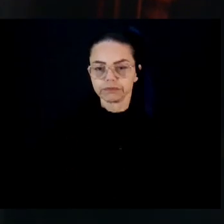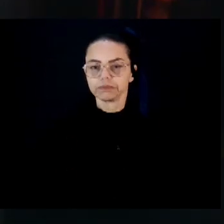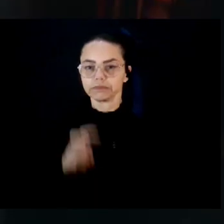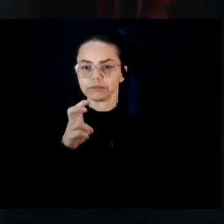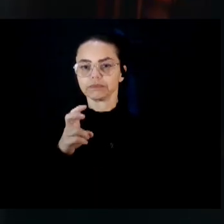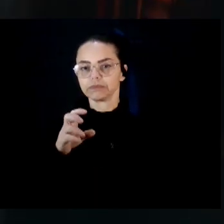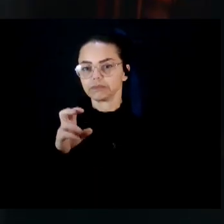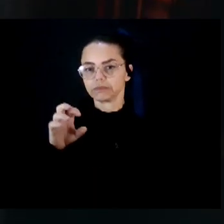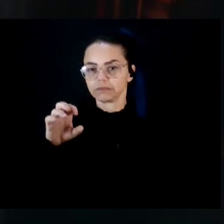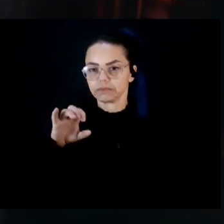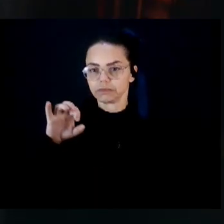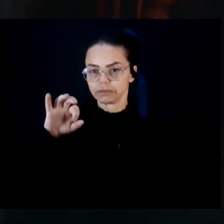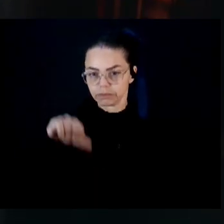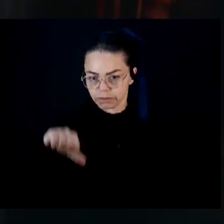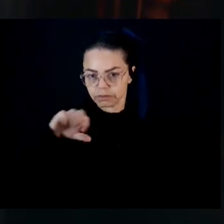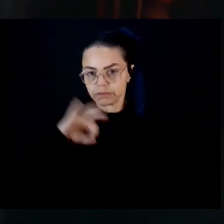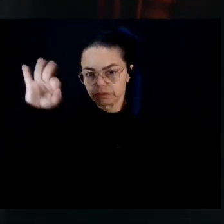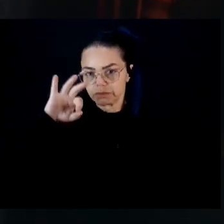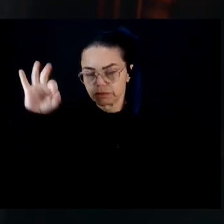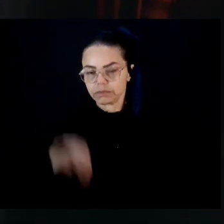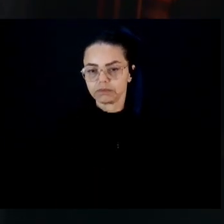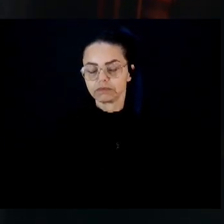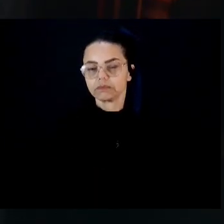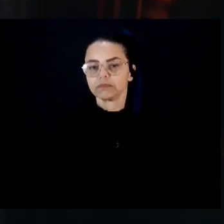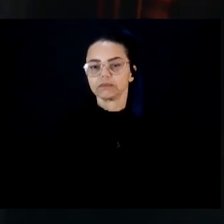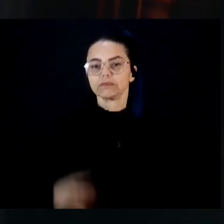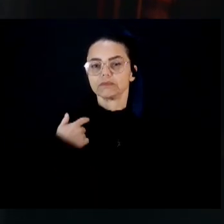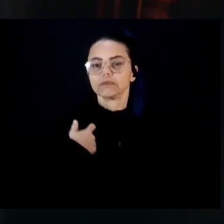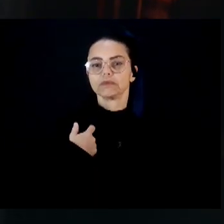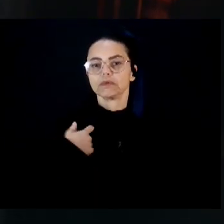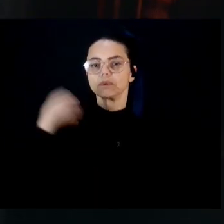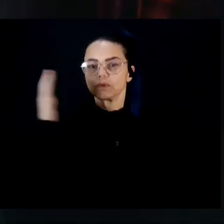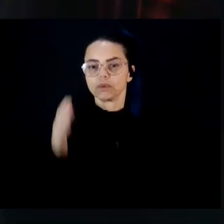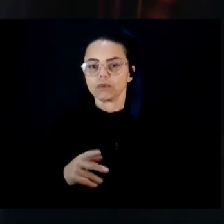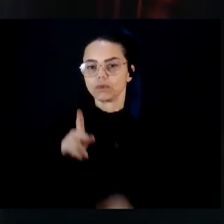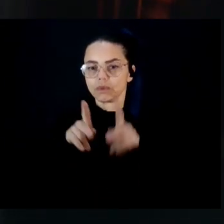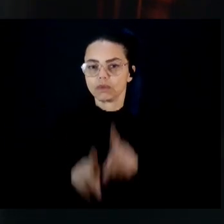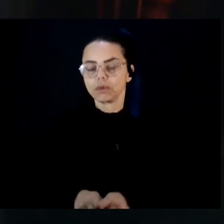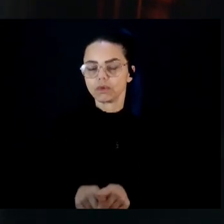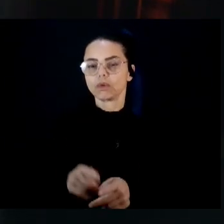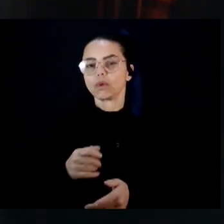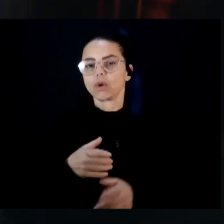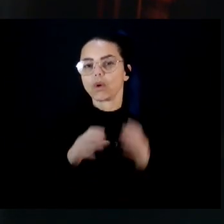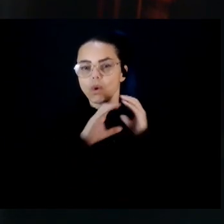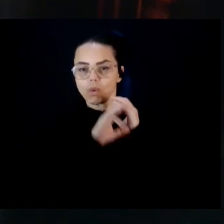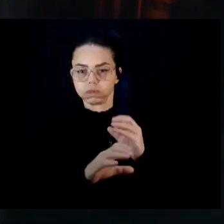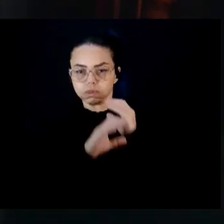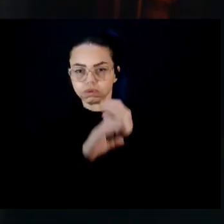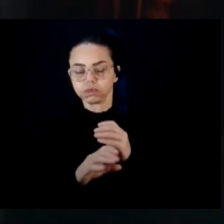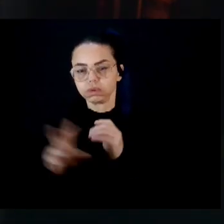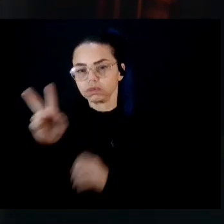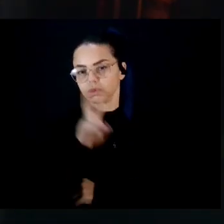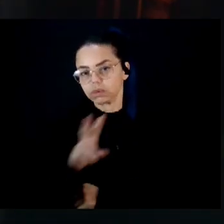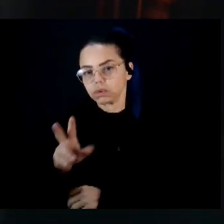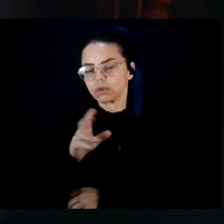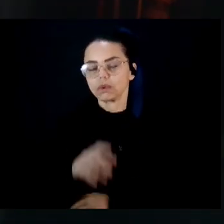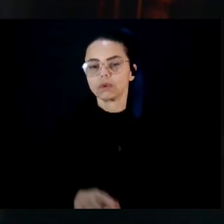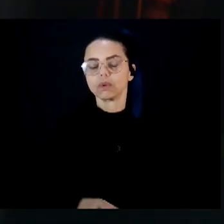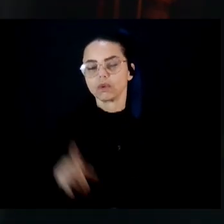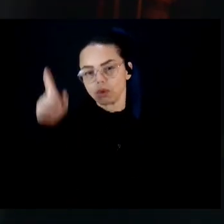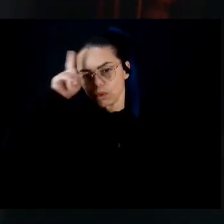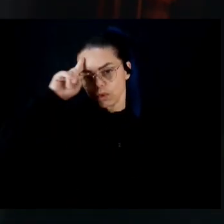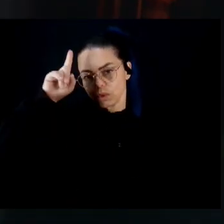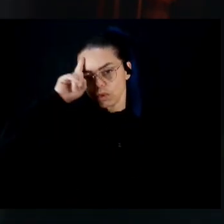59% da população brasileira adulta consome algum tipo de suplemento regularmente. O dado chama atenção porque parte desse consumo